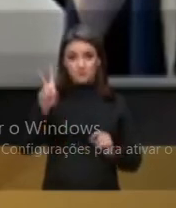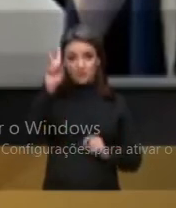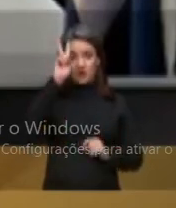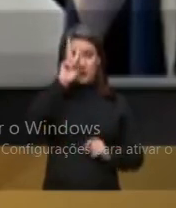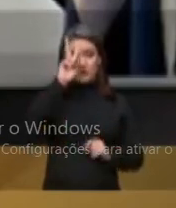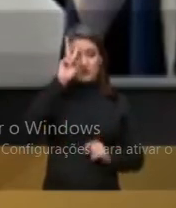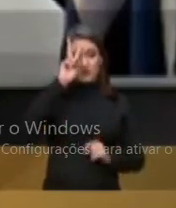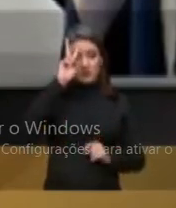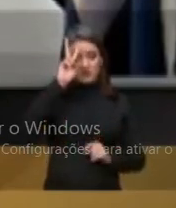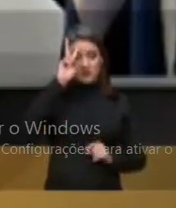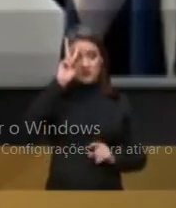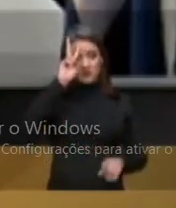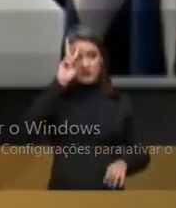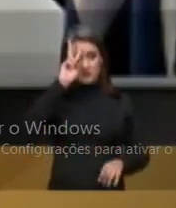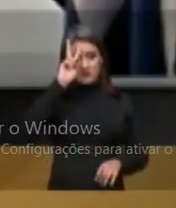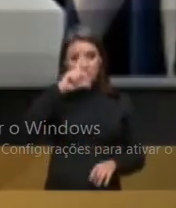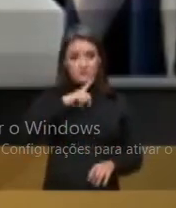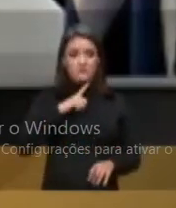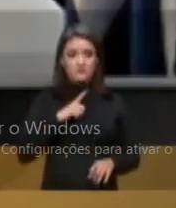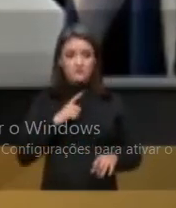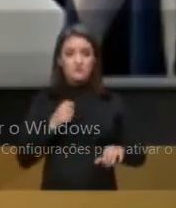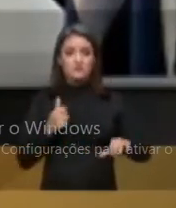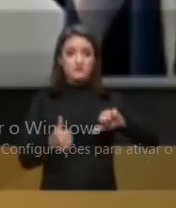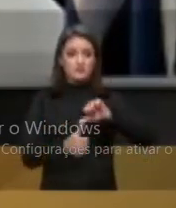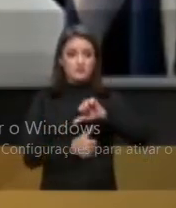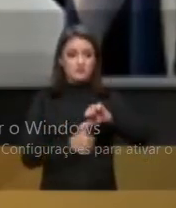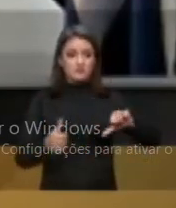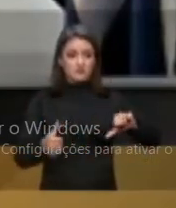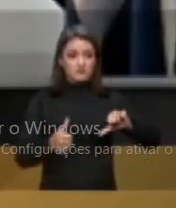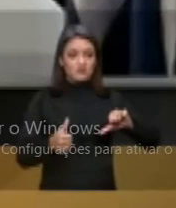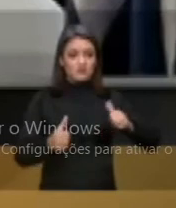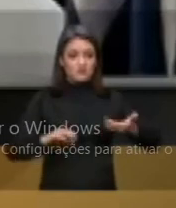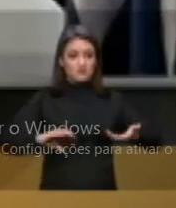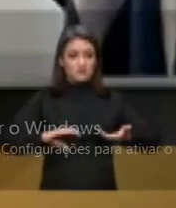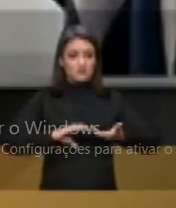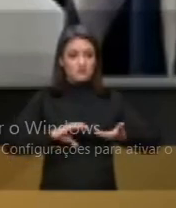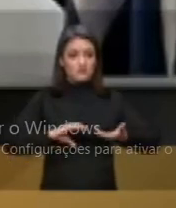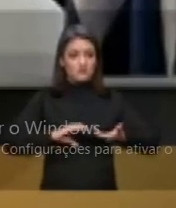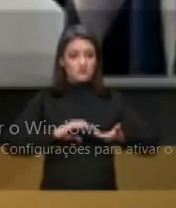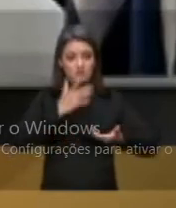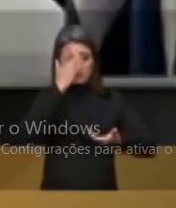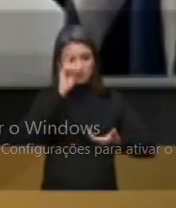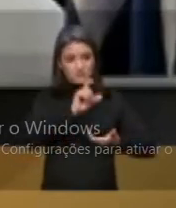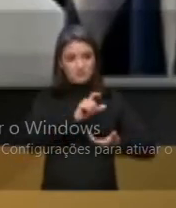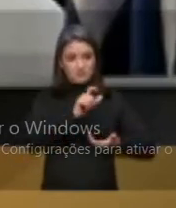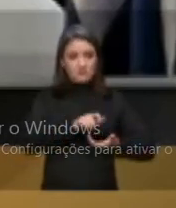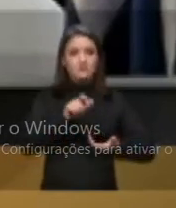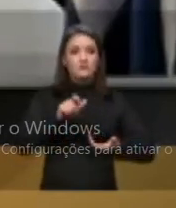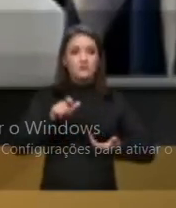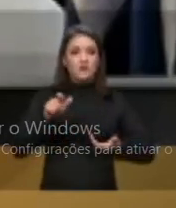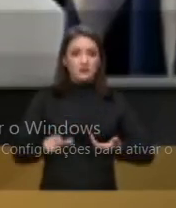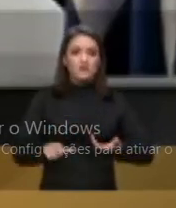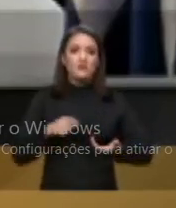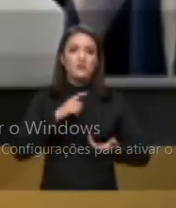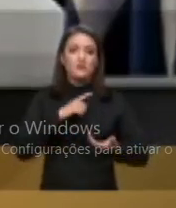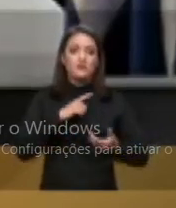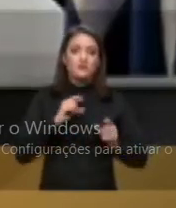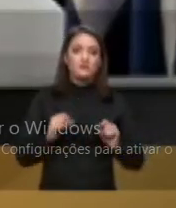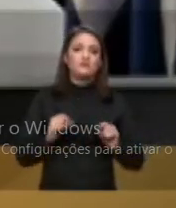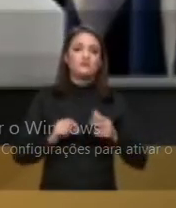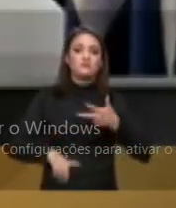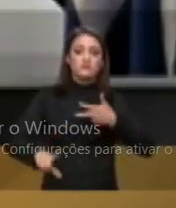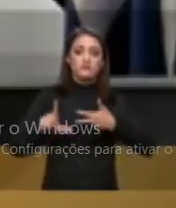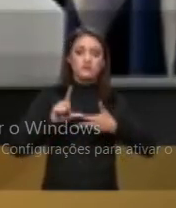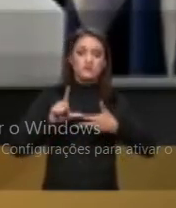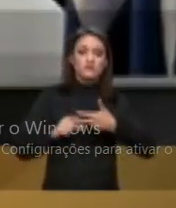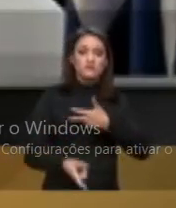neste contexto, lembrar que a renovação do Parlamento, a renovação das casas